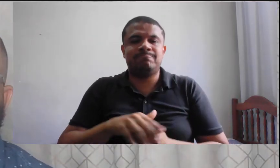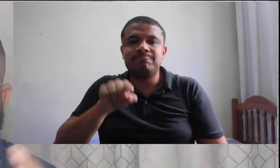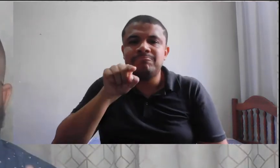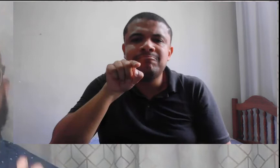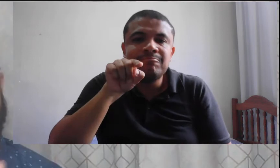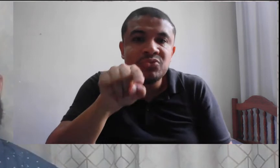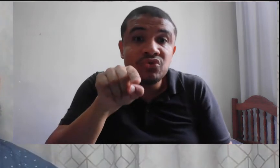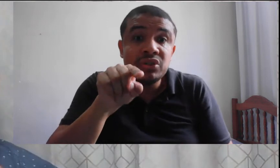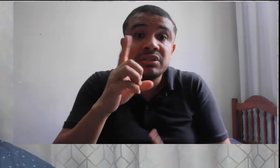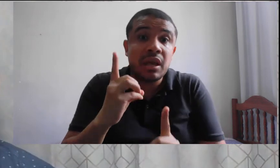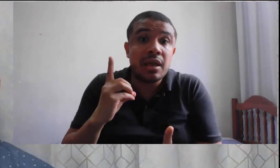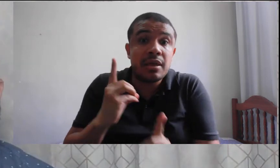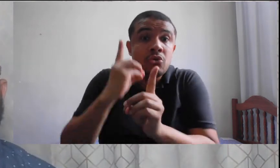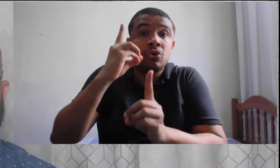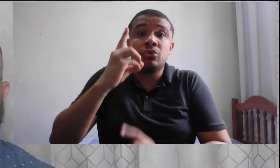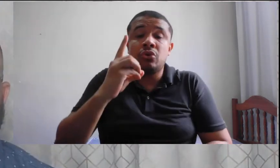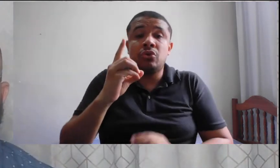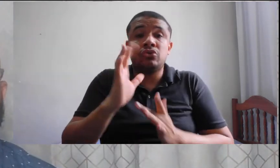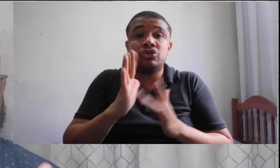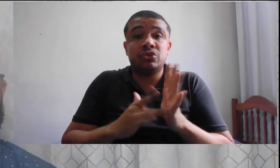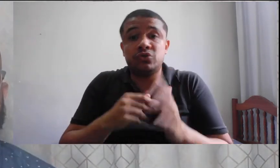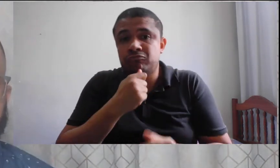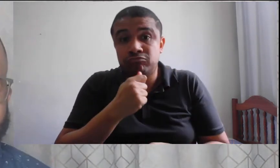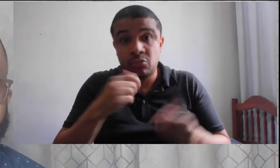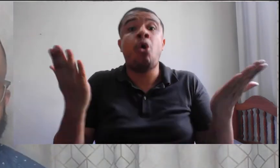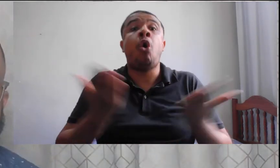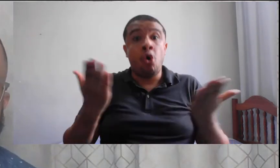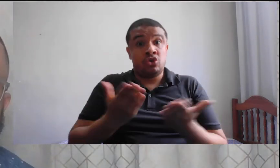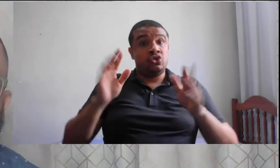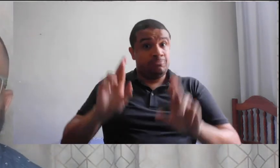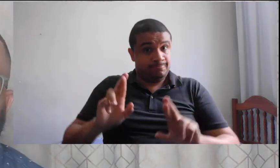Se você ainda não teve esse encontro real com o Senhor, hoje é o dia.